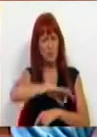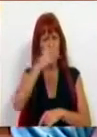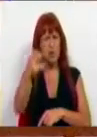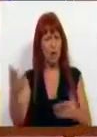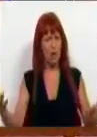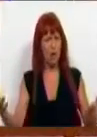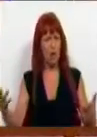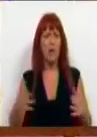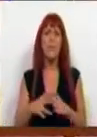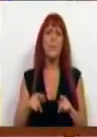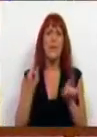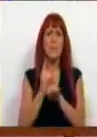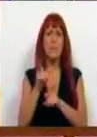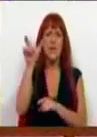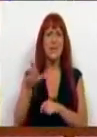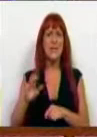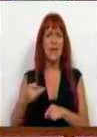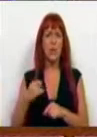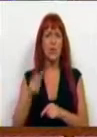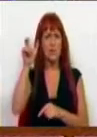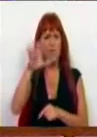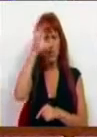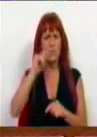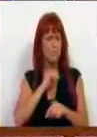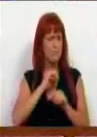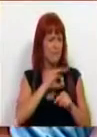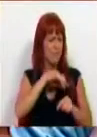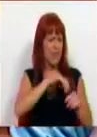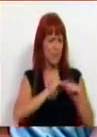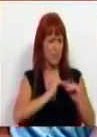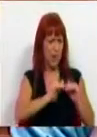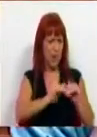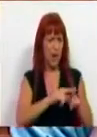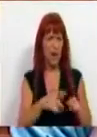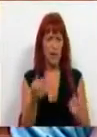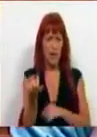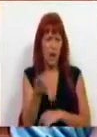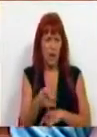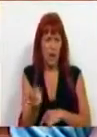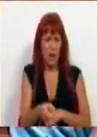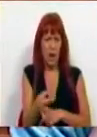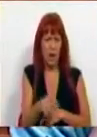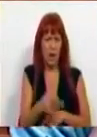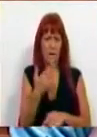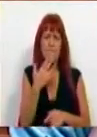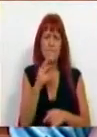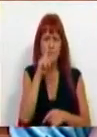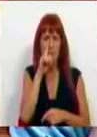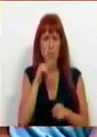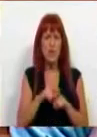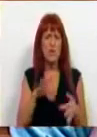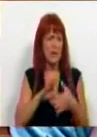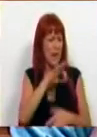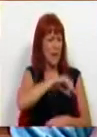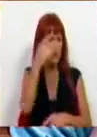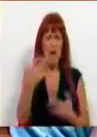pensionistas. O mesmo CDS que teve um ministro do congelamento das pensões, que faltou constantemente à verdade sobre aumento de